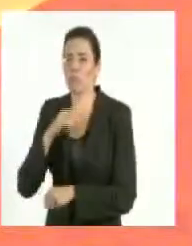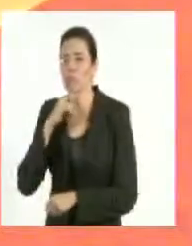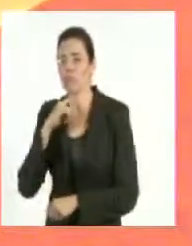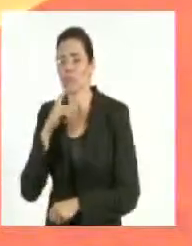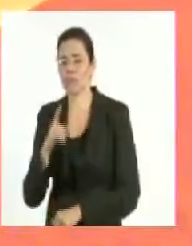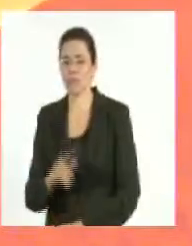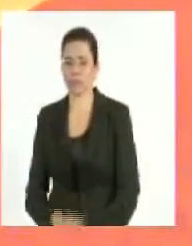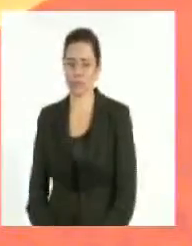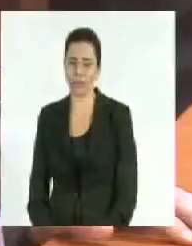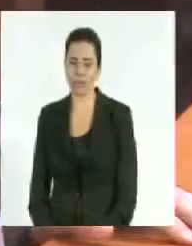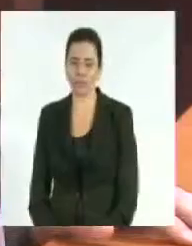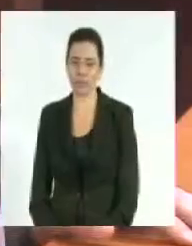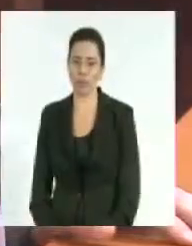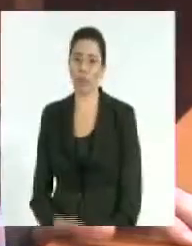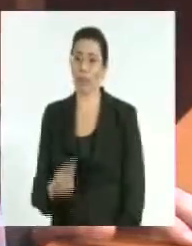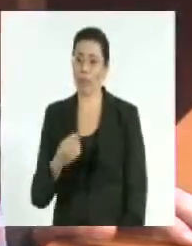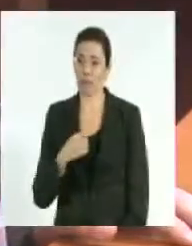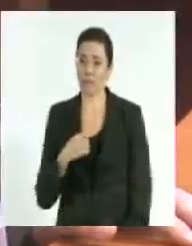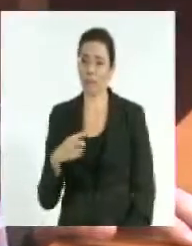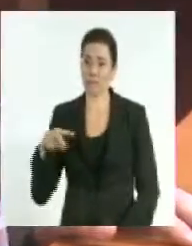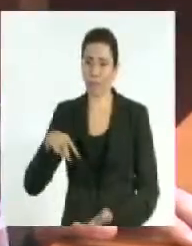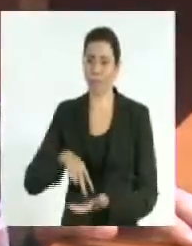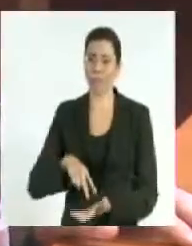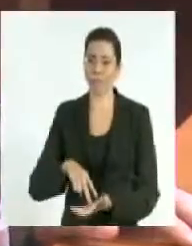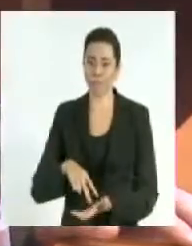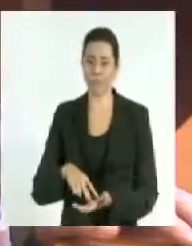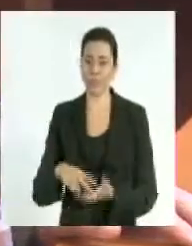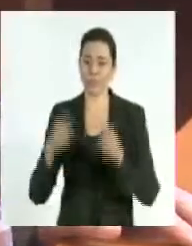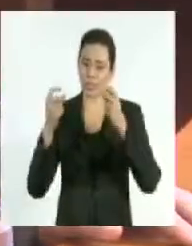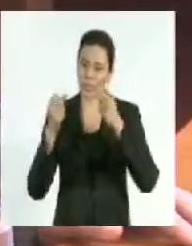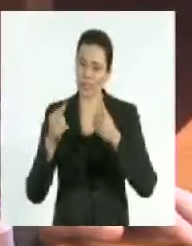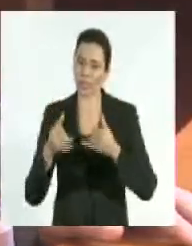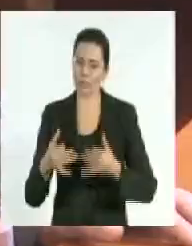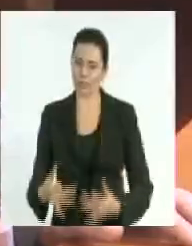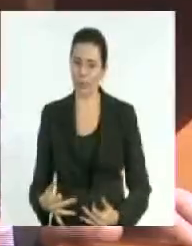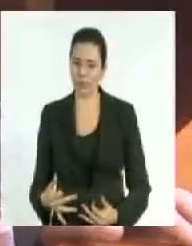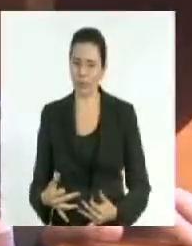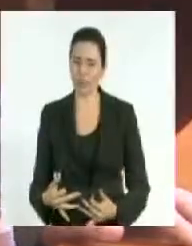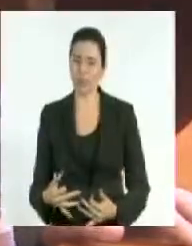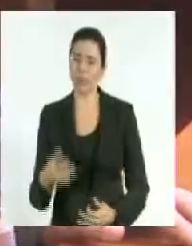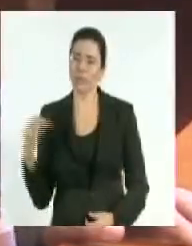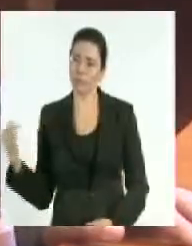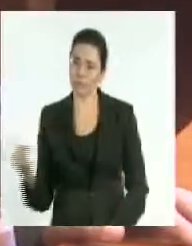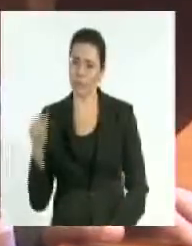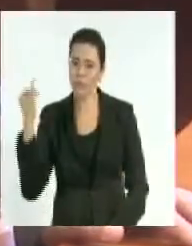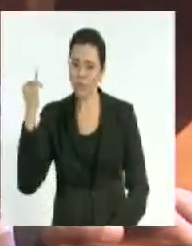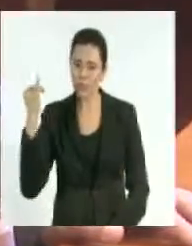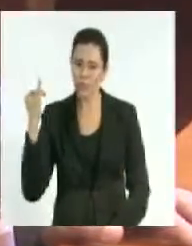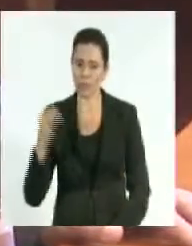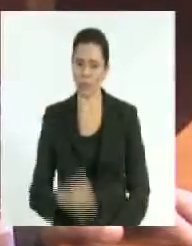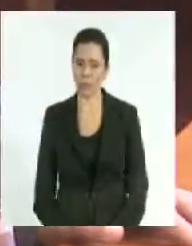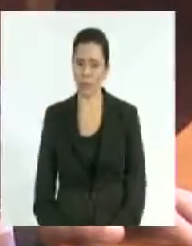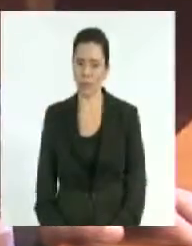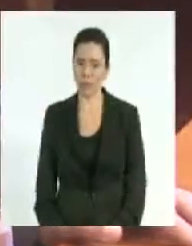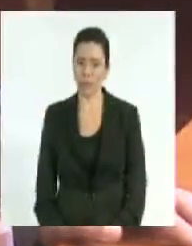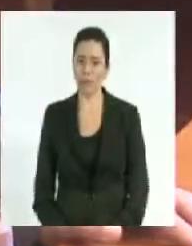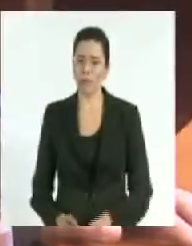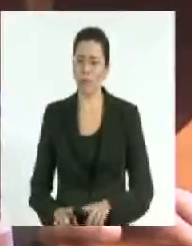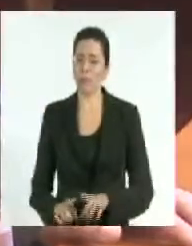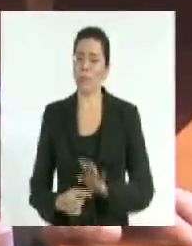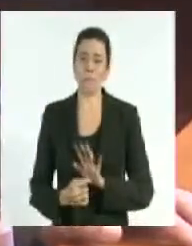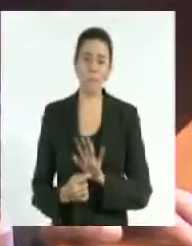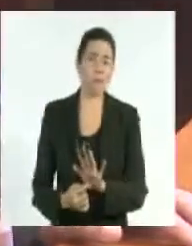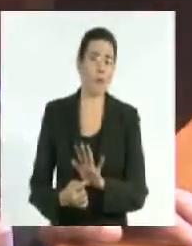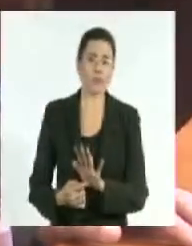dele, pelo contrário, o lado técnico tem que ser preservado, mas os fatos é que estão aí, de